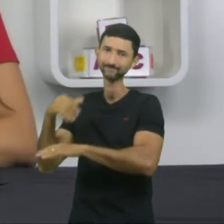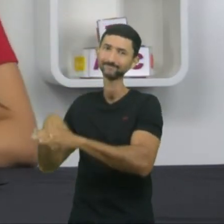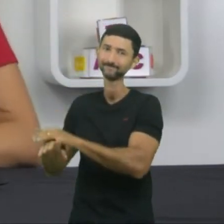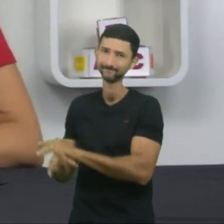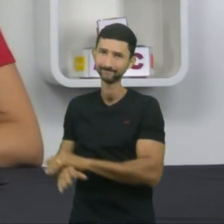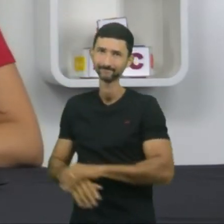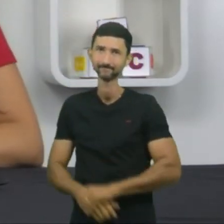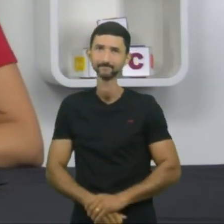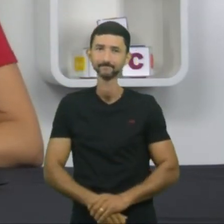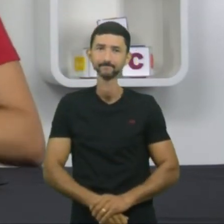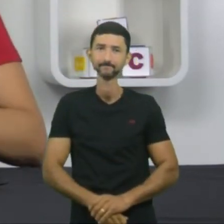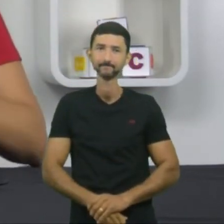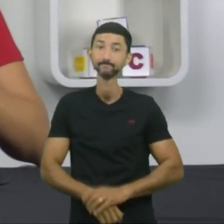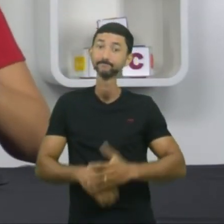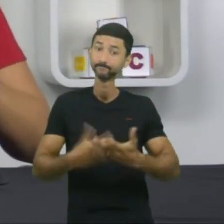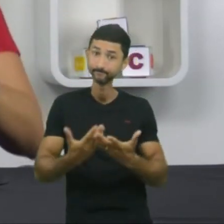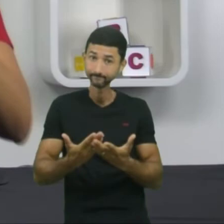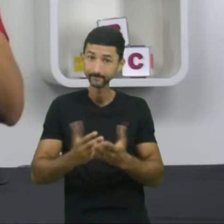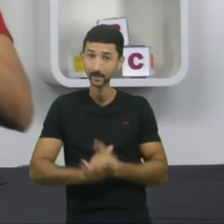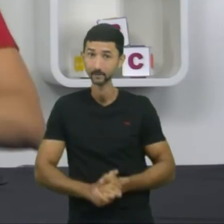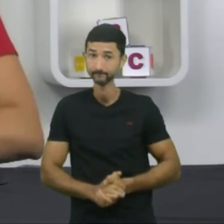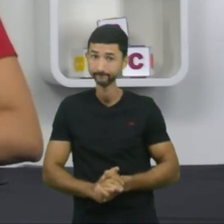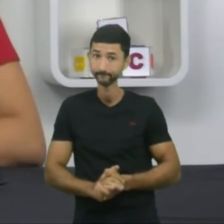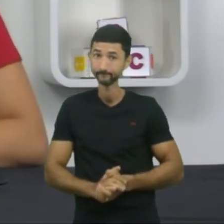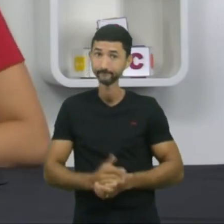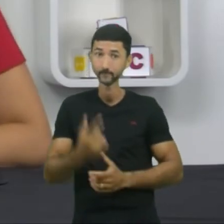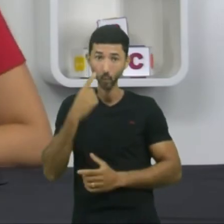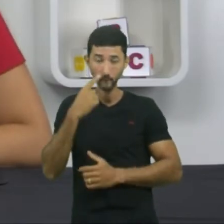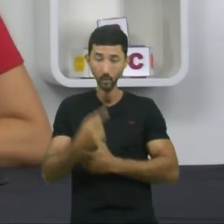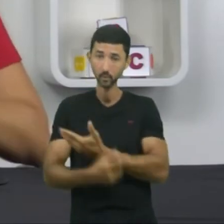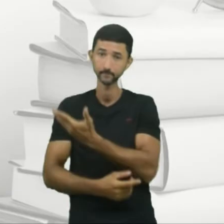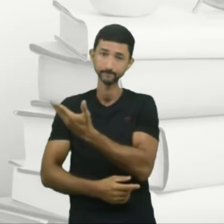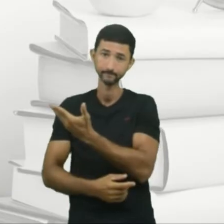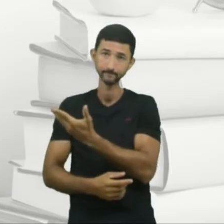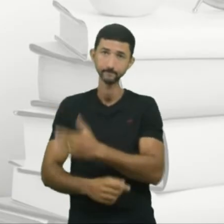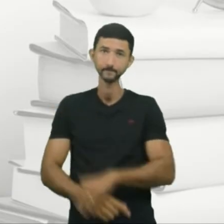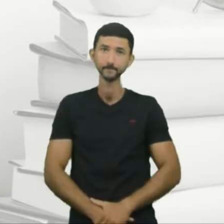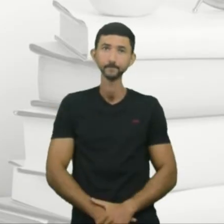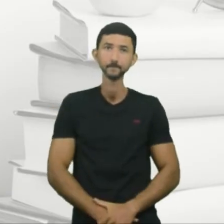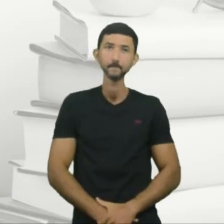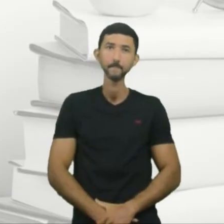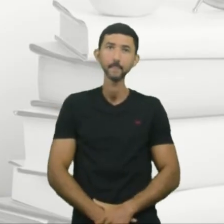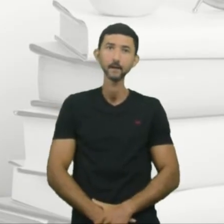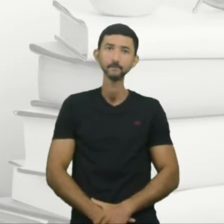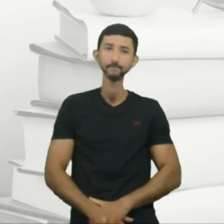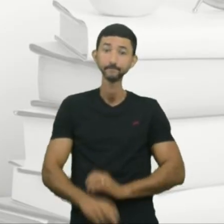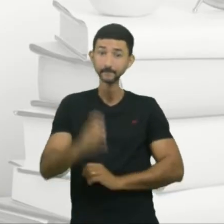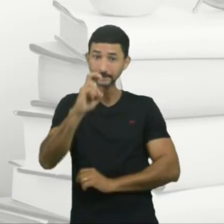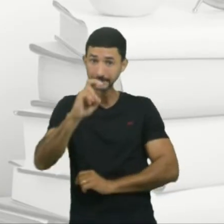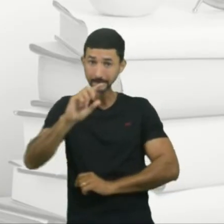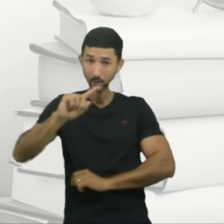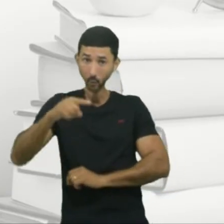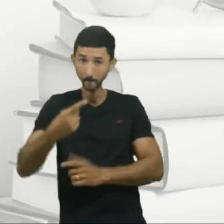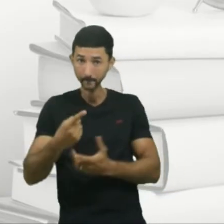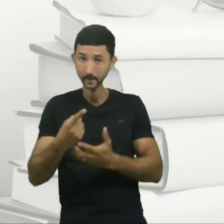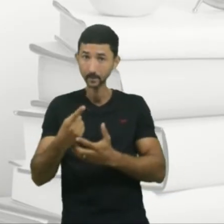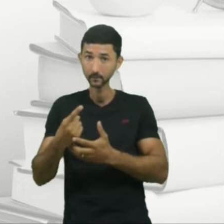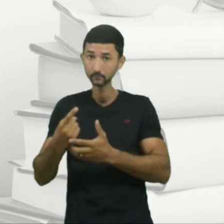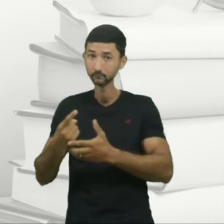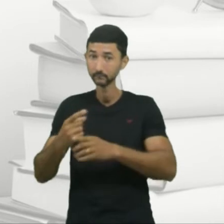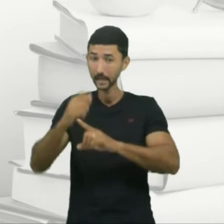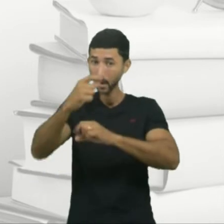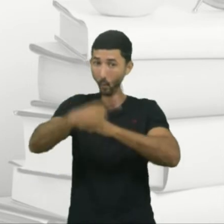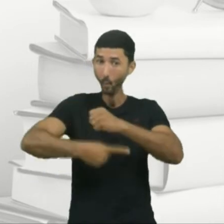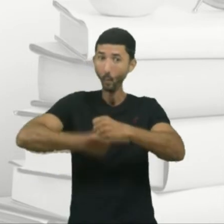lá. Então, novamente lá na tela, esses R$ 5.000 em um banco, em um